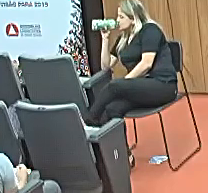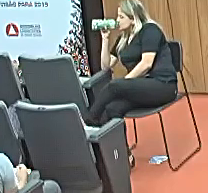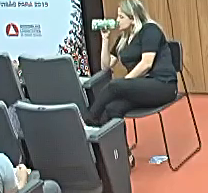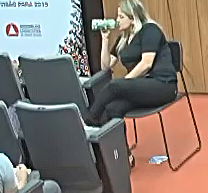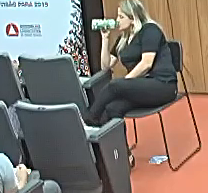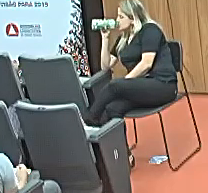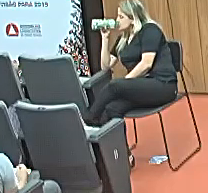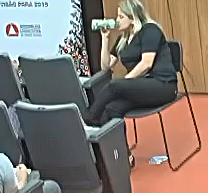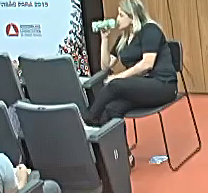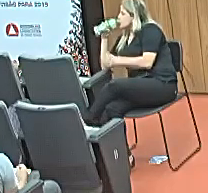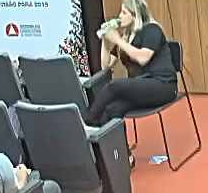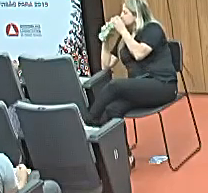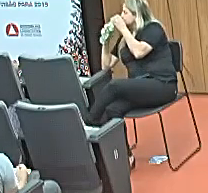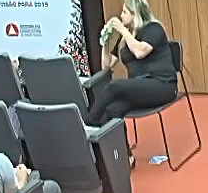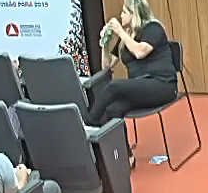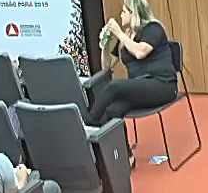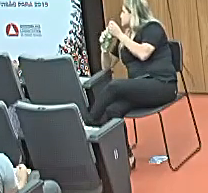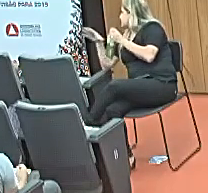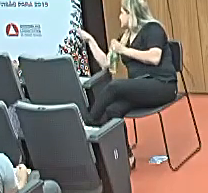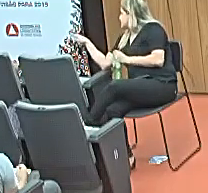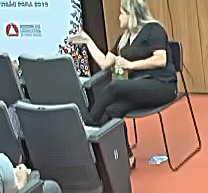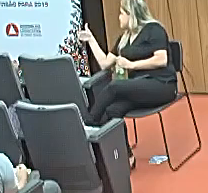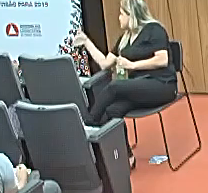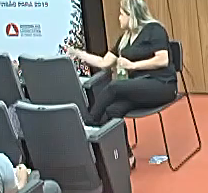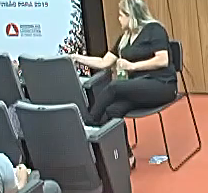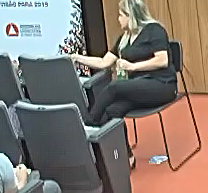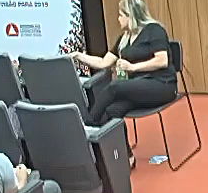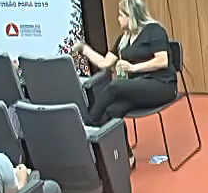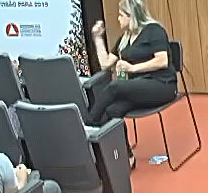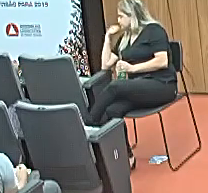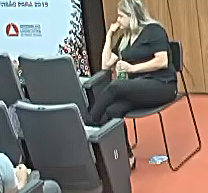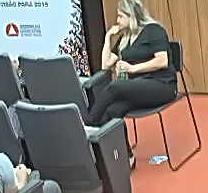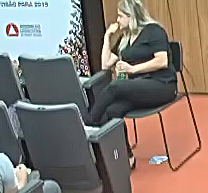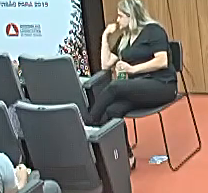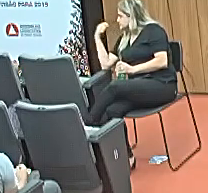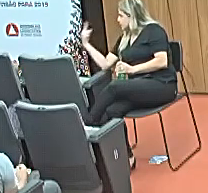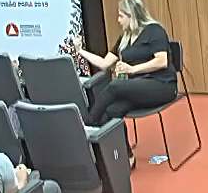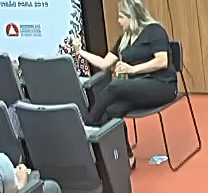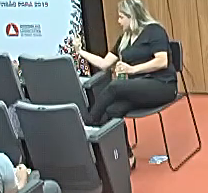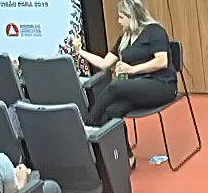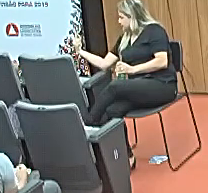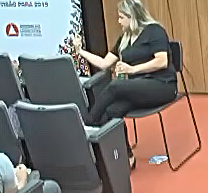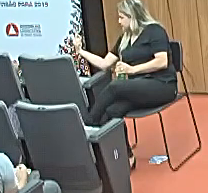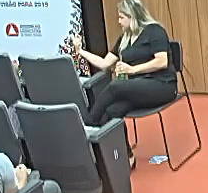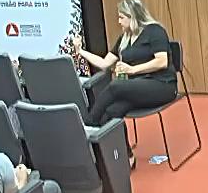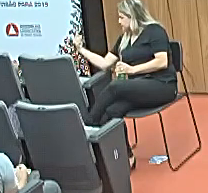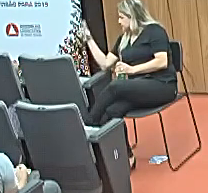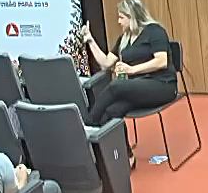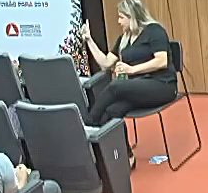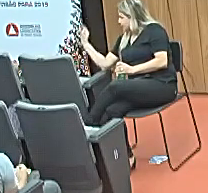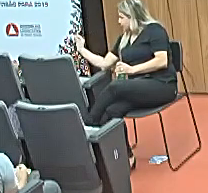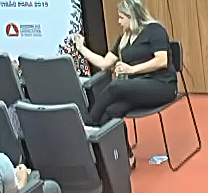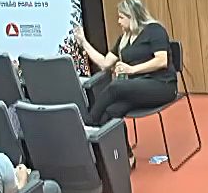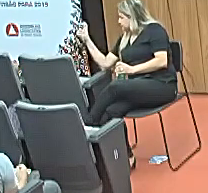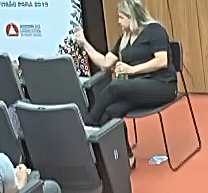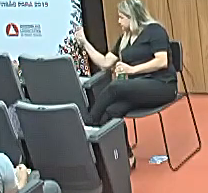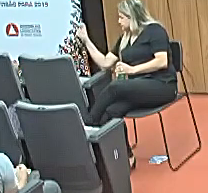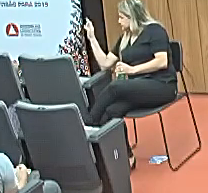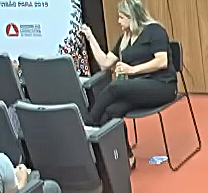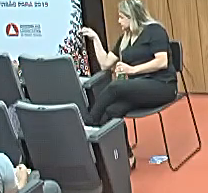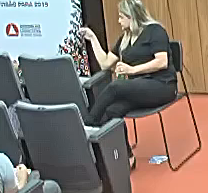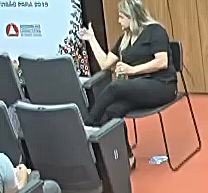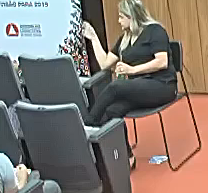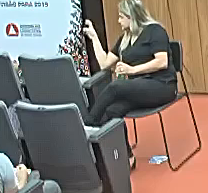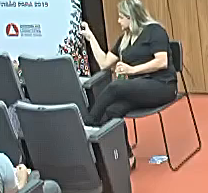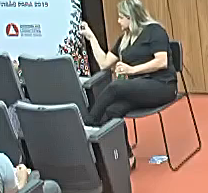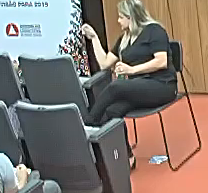de liuzzi nosso assessor finados eduardo ajudou muito na construção desse programa é